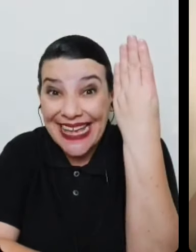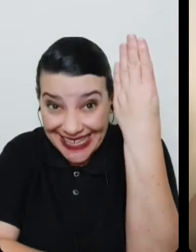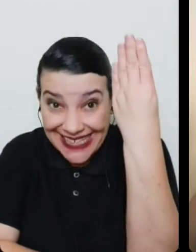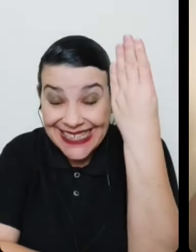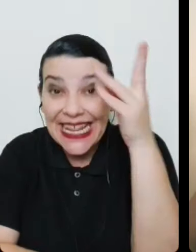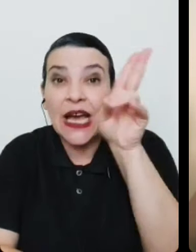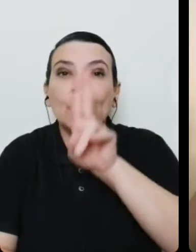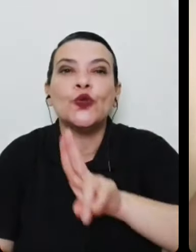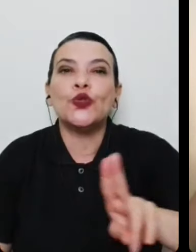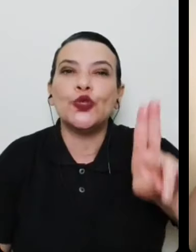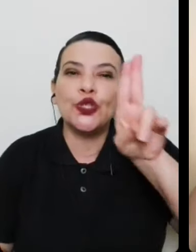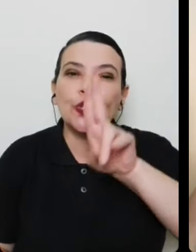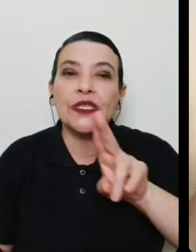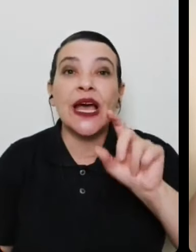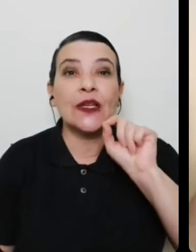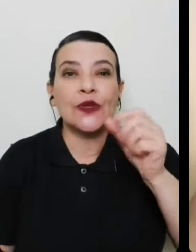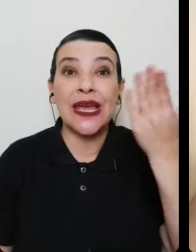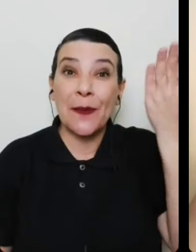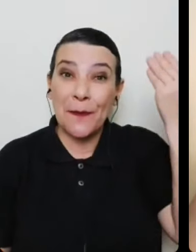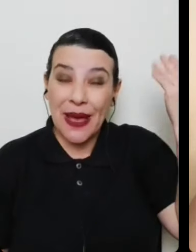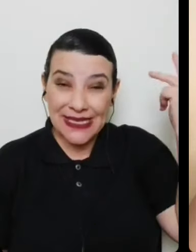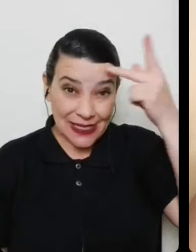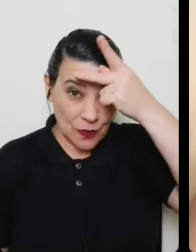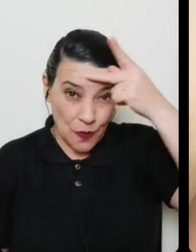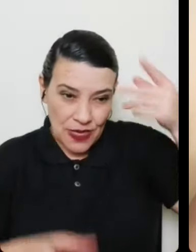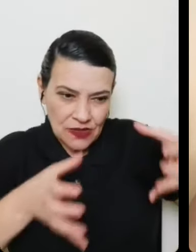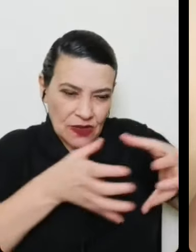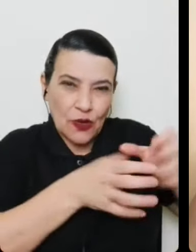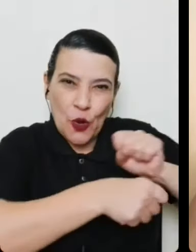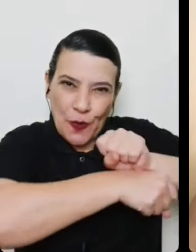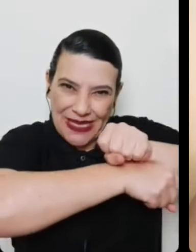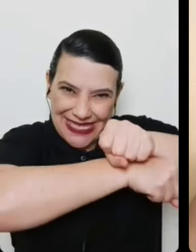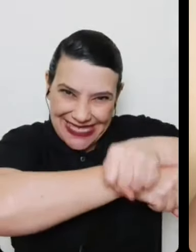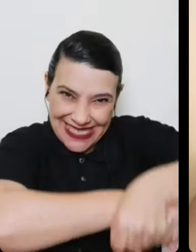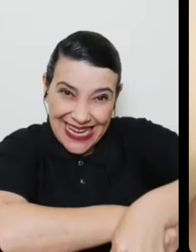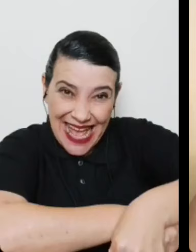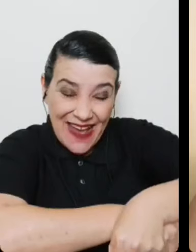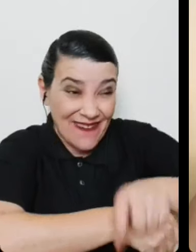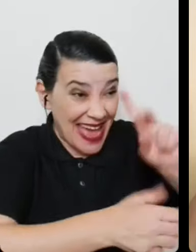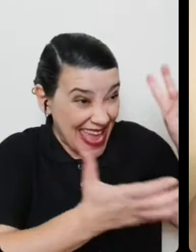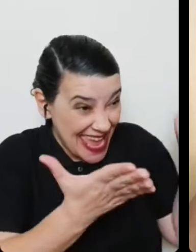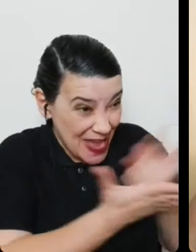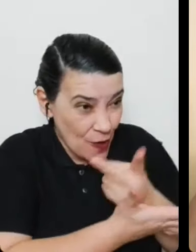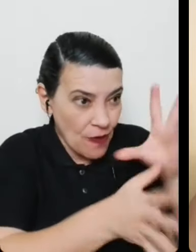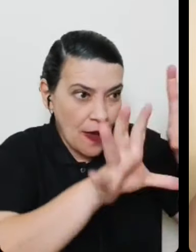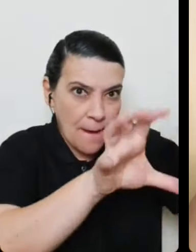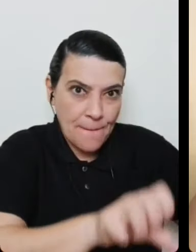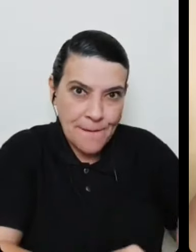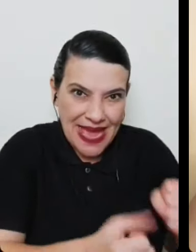para punir pessoas escravizadas lá nesse tempo da escravidão,